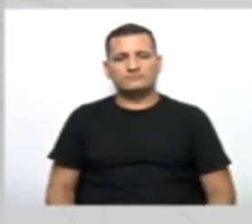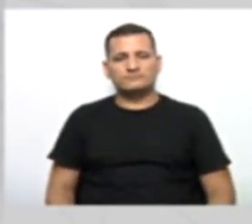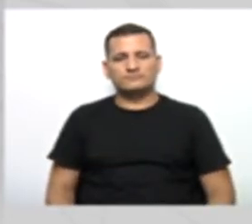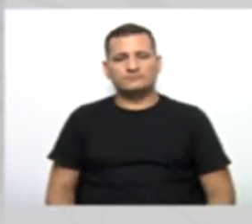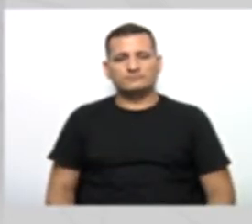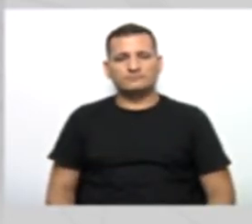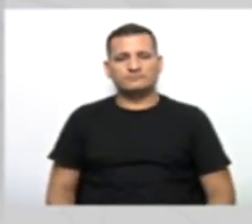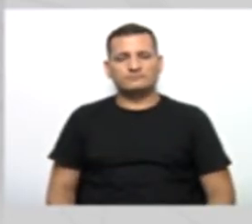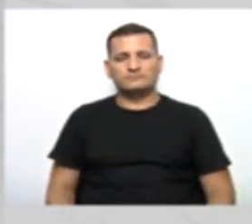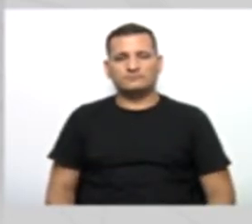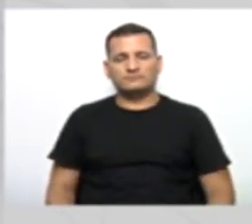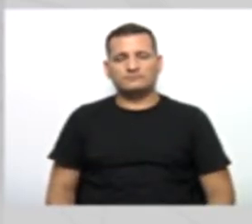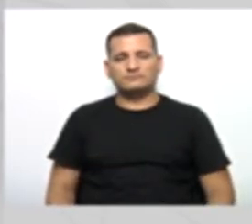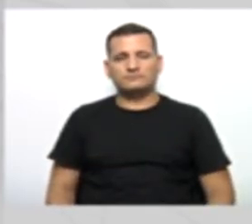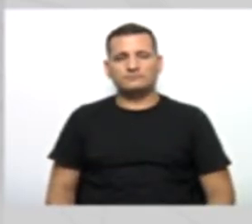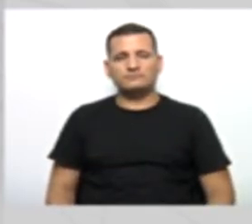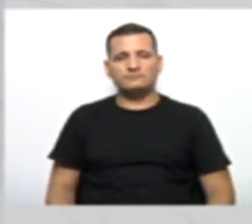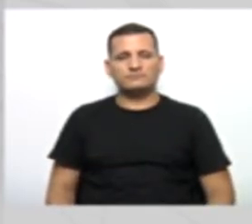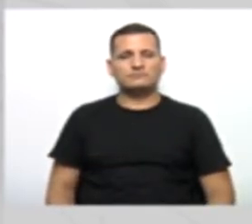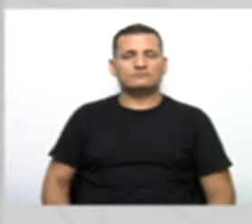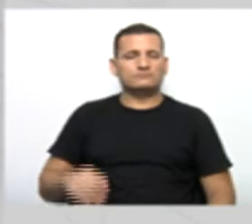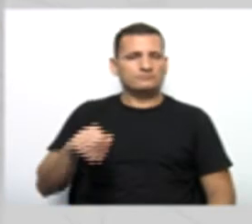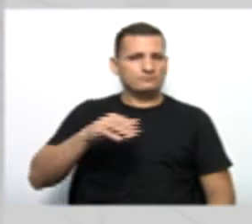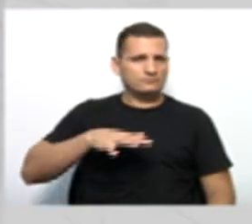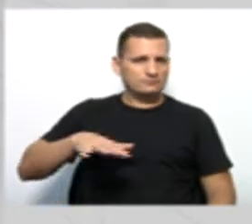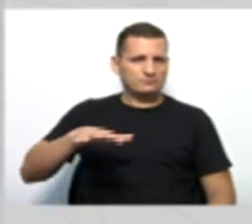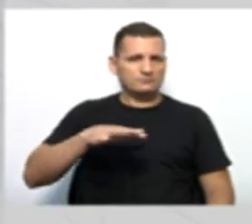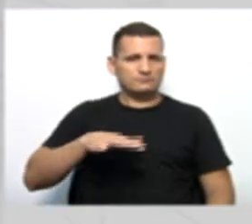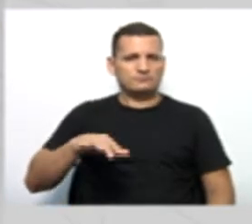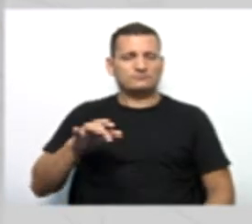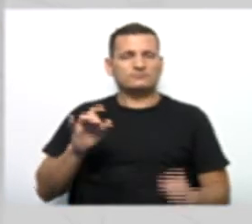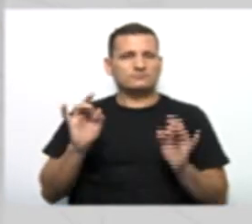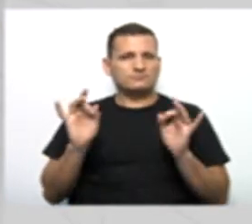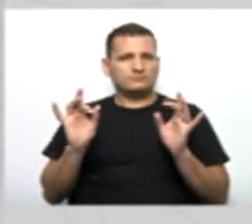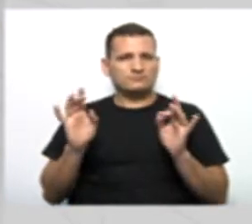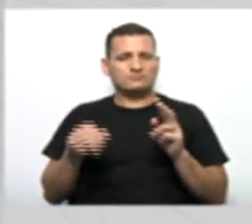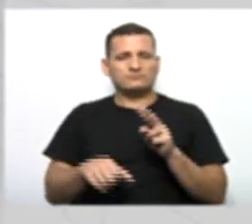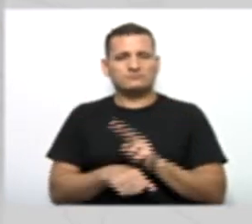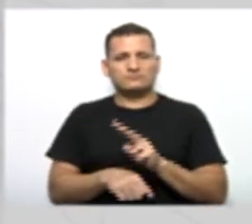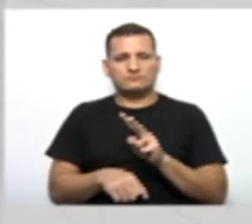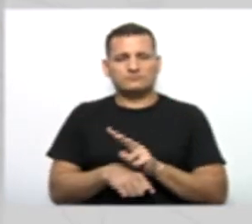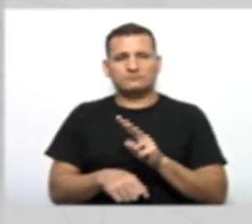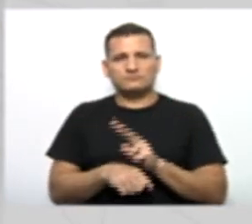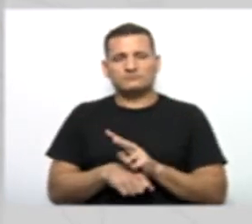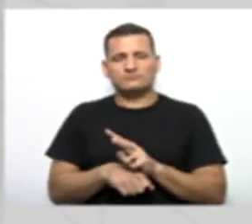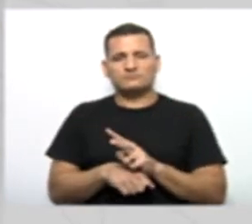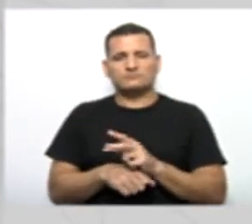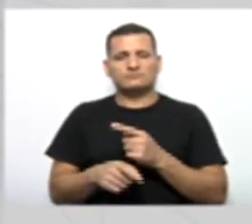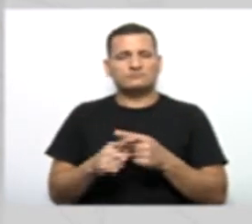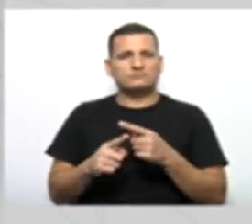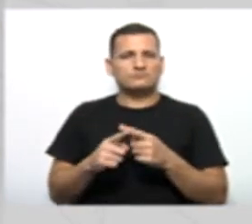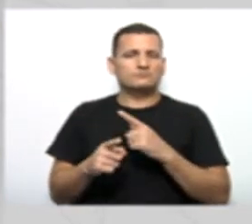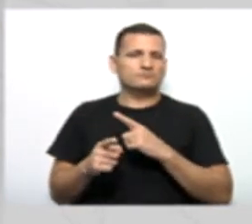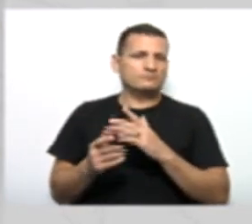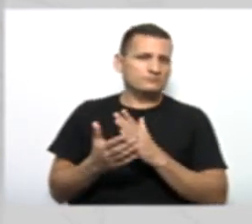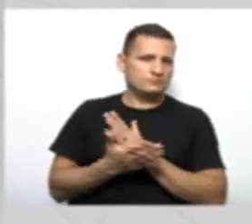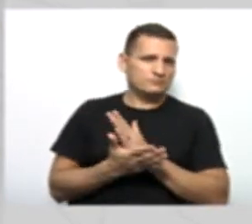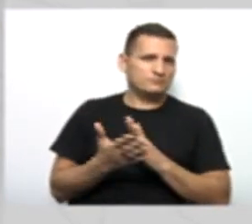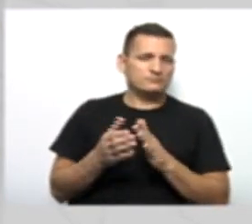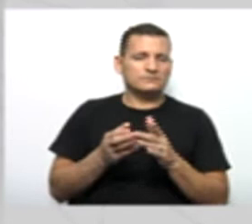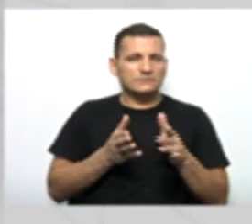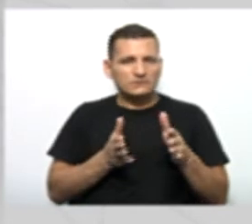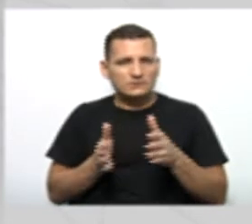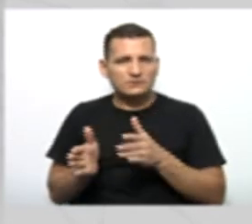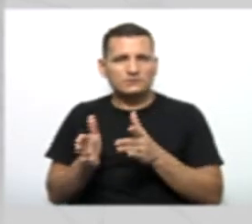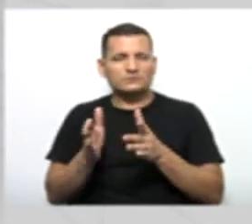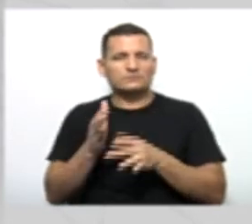Nós temos também os espaços especialmente protegidos, porque muitos ecossistemas são frágeis, são únicos, então eles